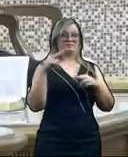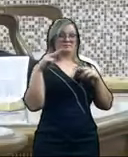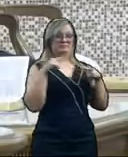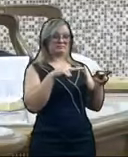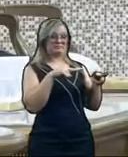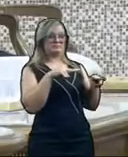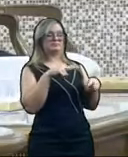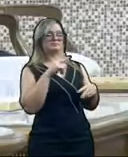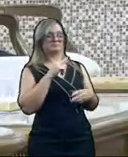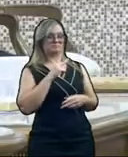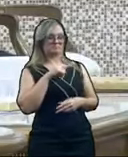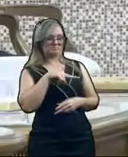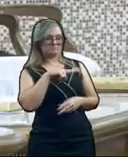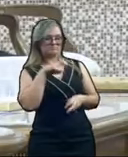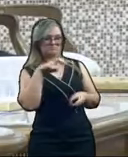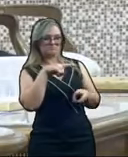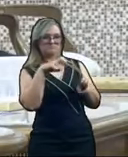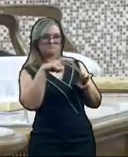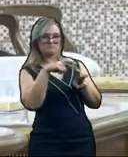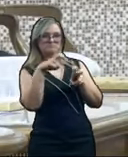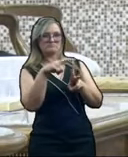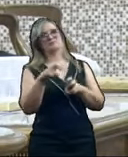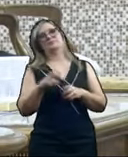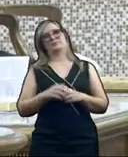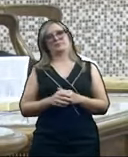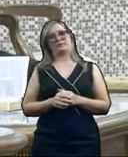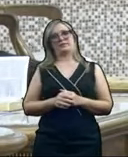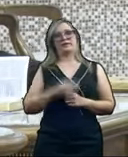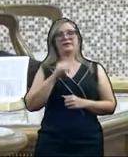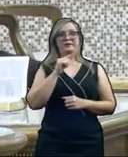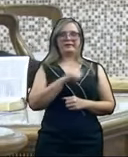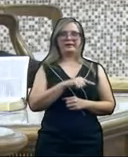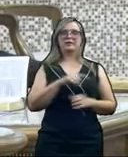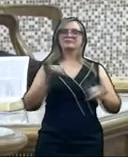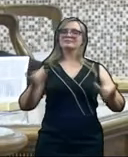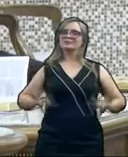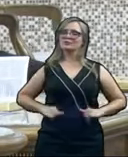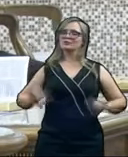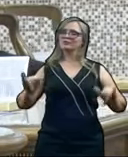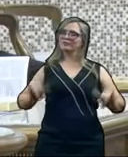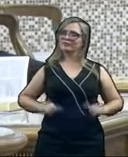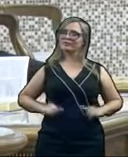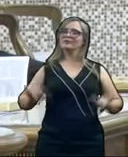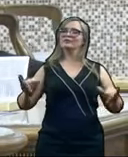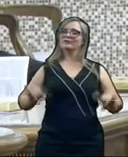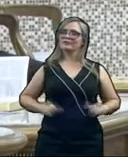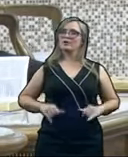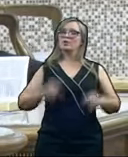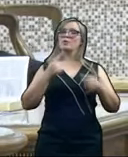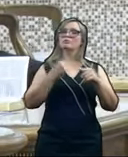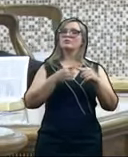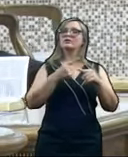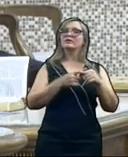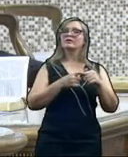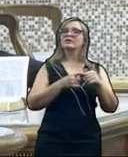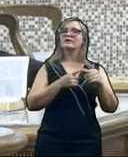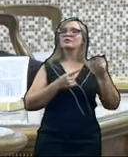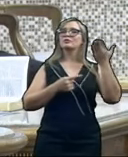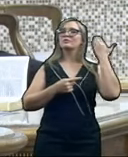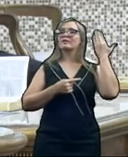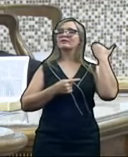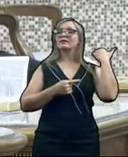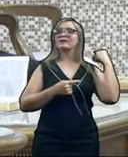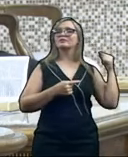tinha mais almoço dia de domingo cocô porque isso decisão mal tomada